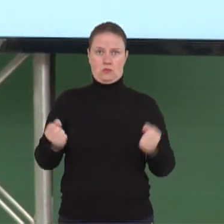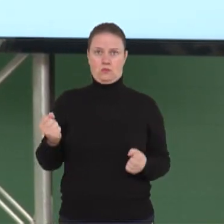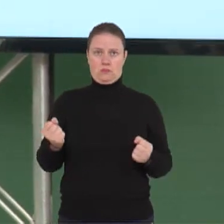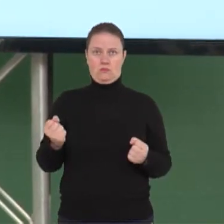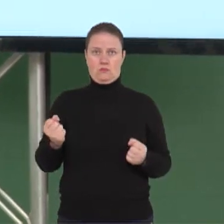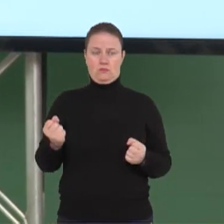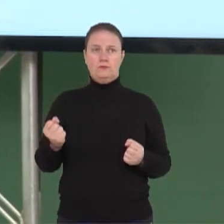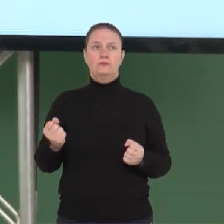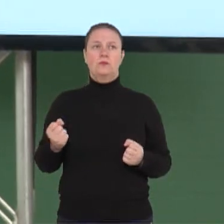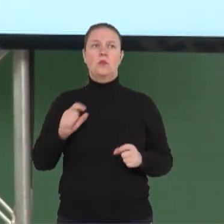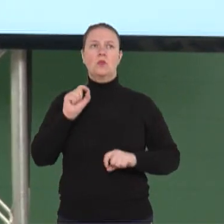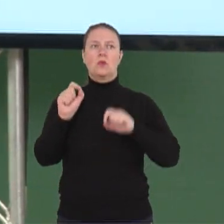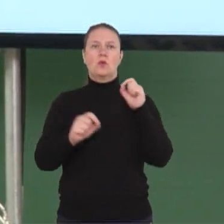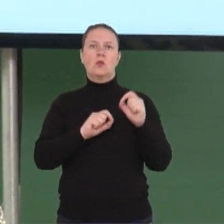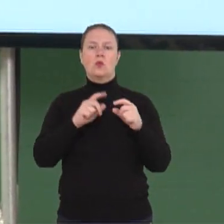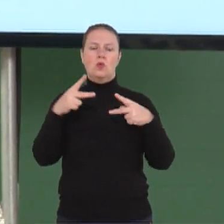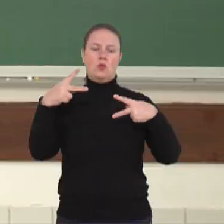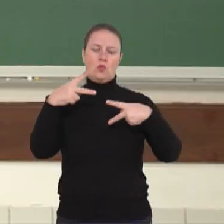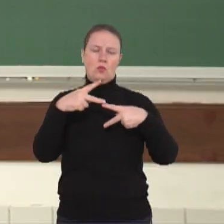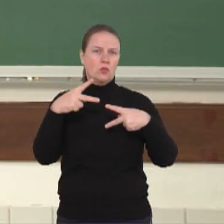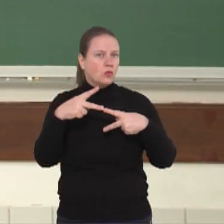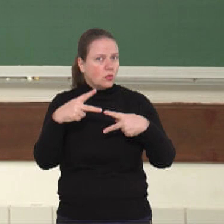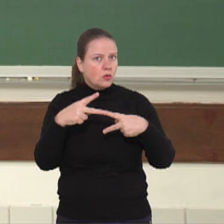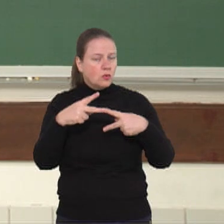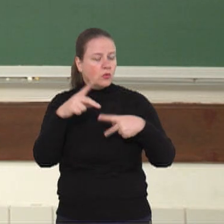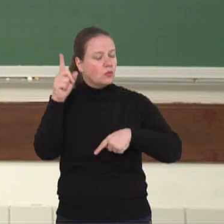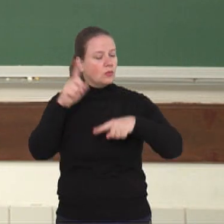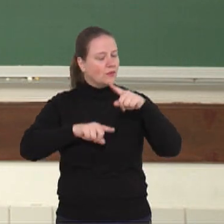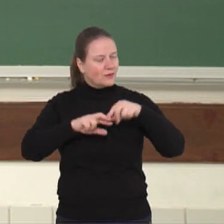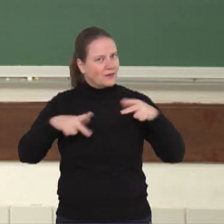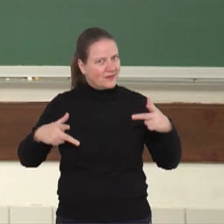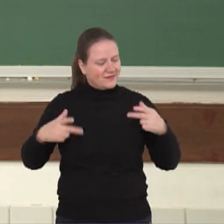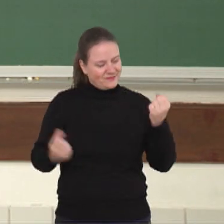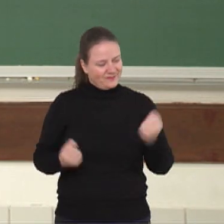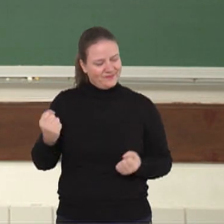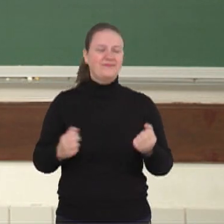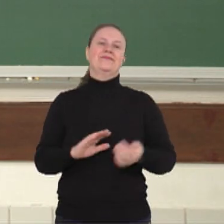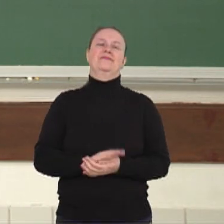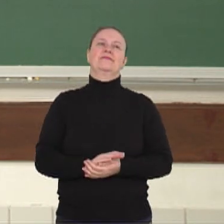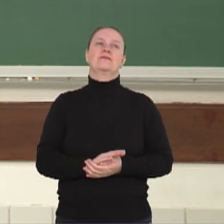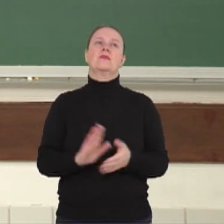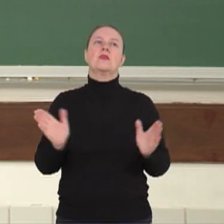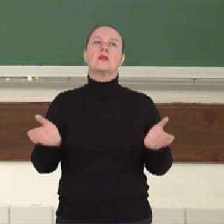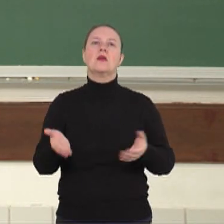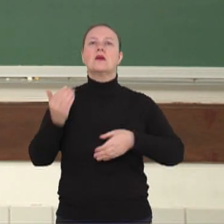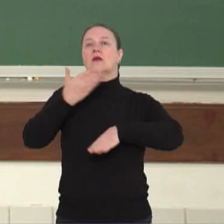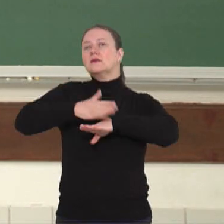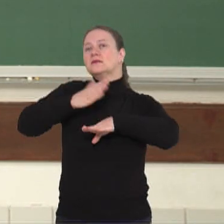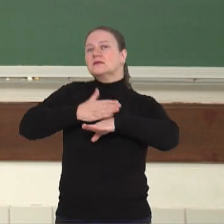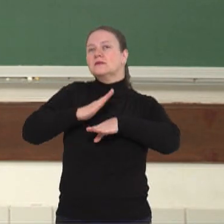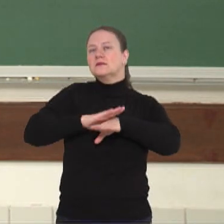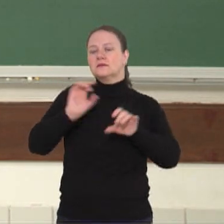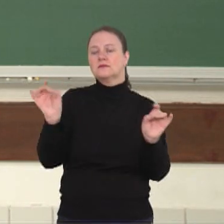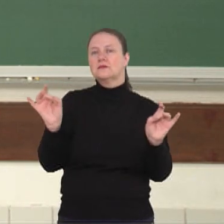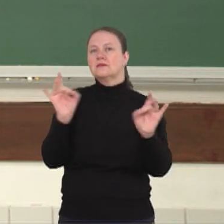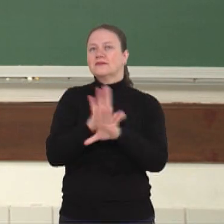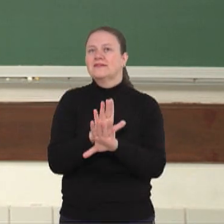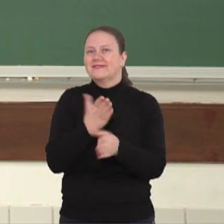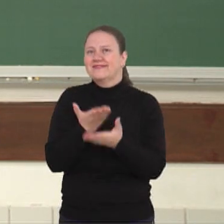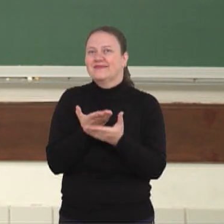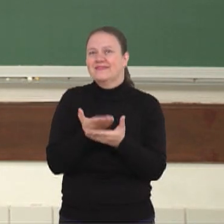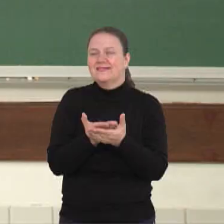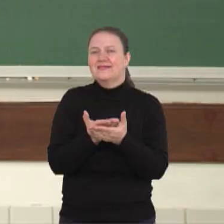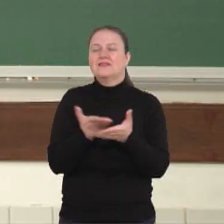objeto direto. Então, é um predicativo do objeto, certo? E aí, exercício para a gente fechar a aula,